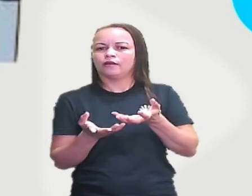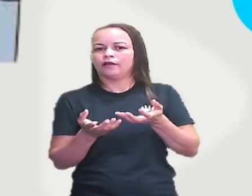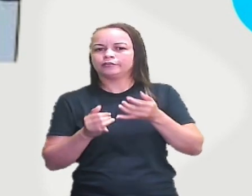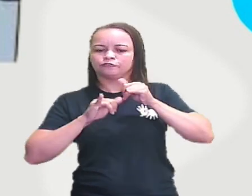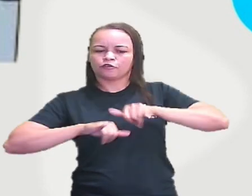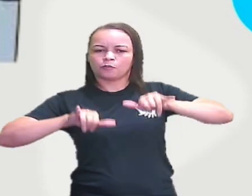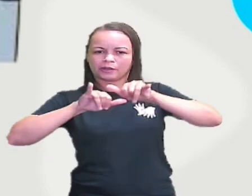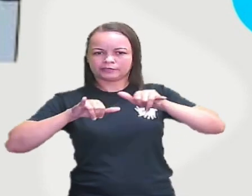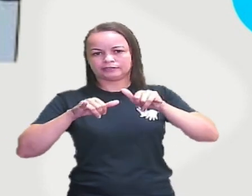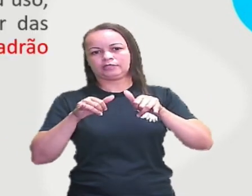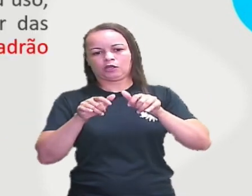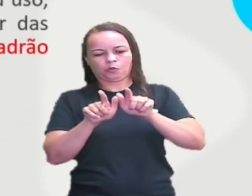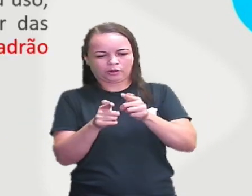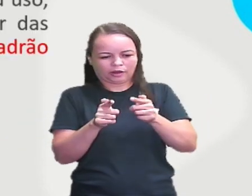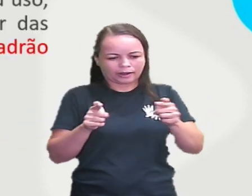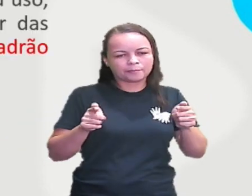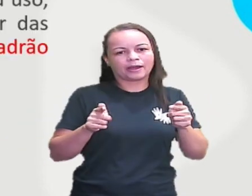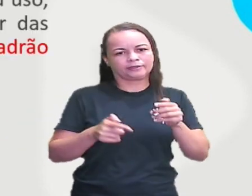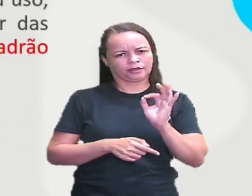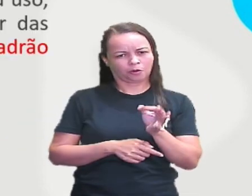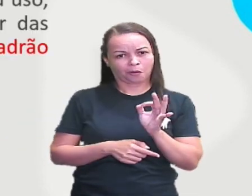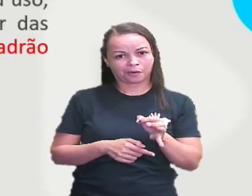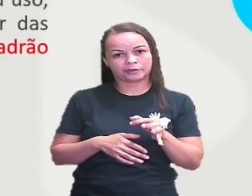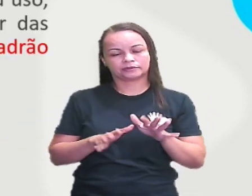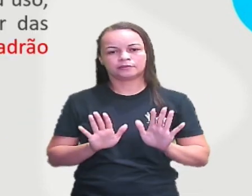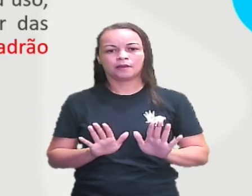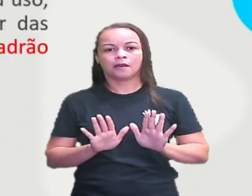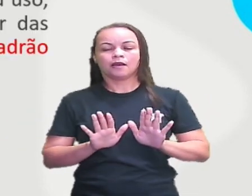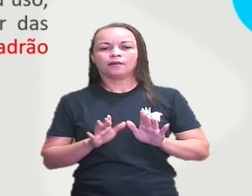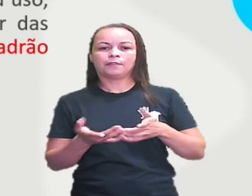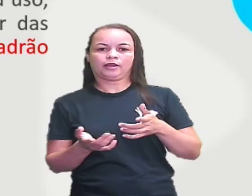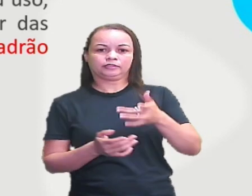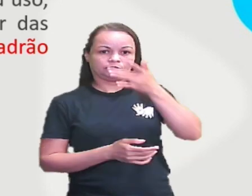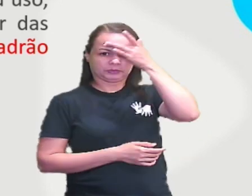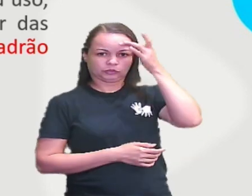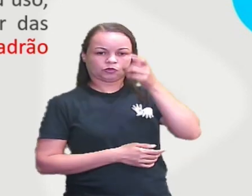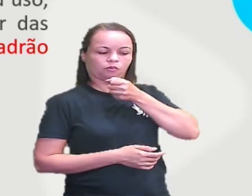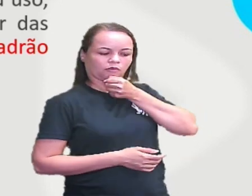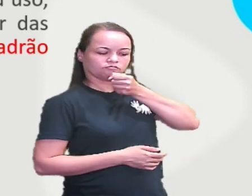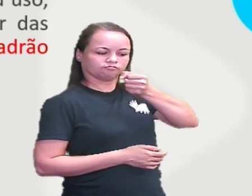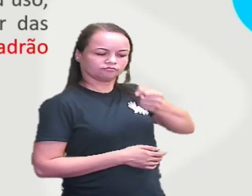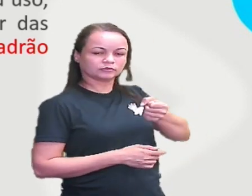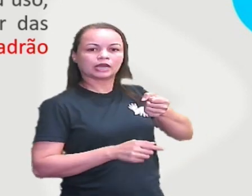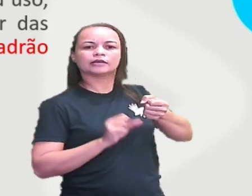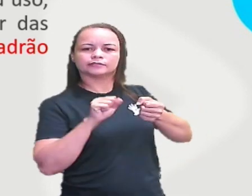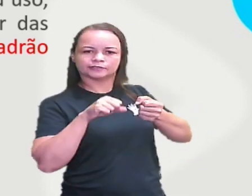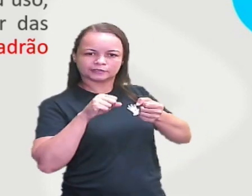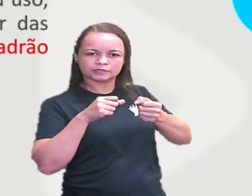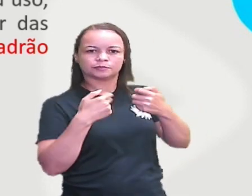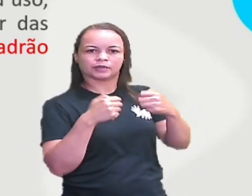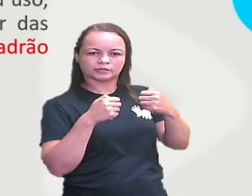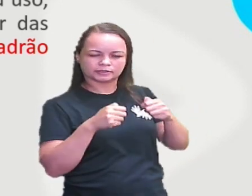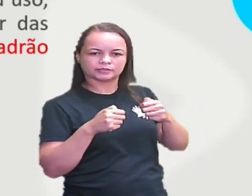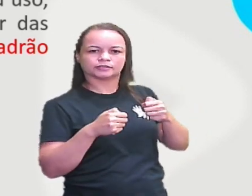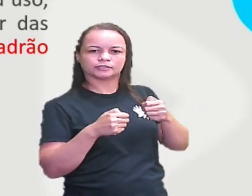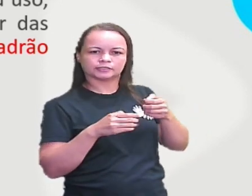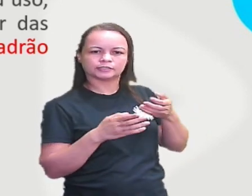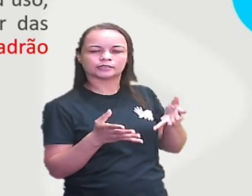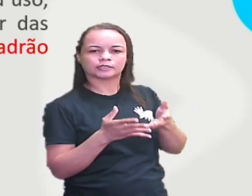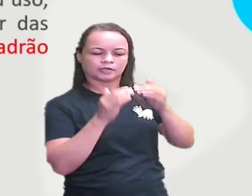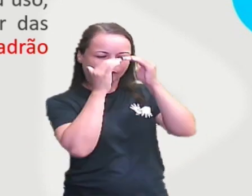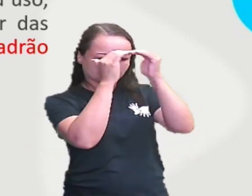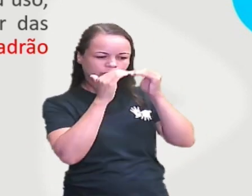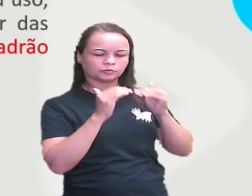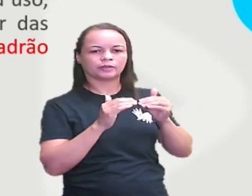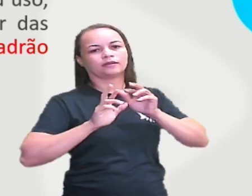da gramática, né? Mas o jornalista, sim, esse tem que seguir essa norma padrão, mas sempre respeitando